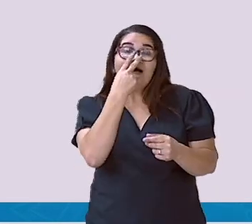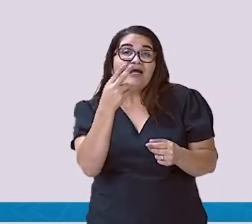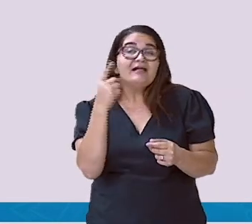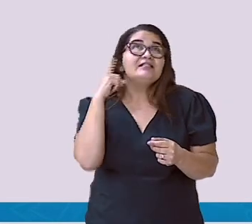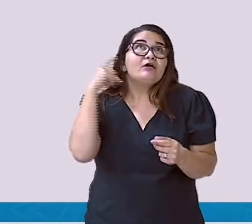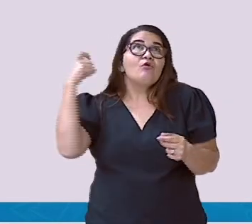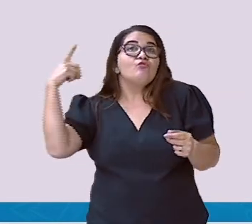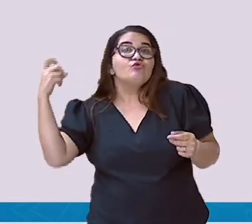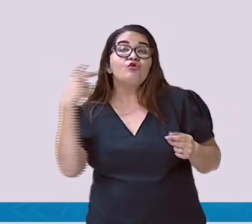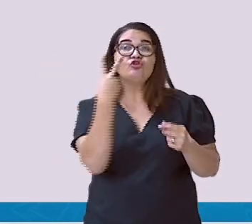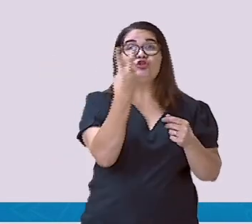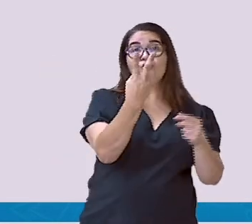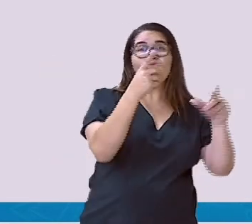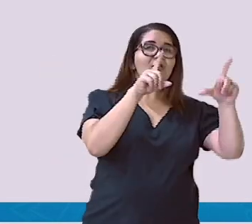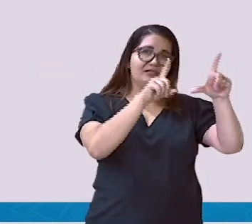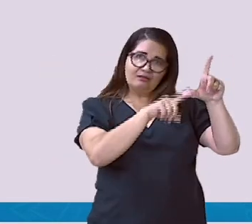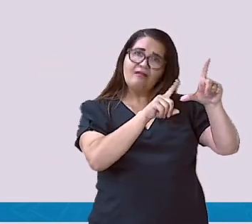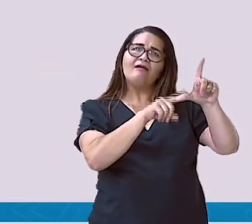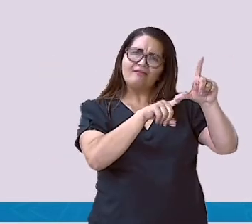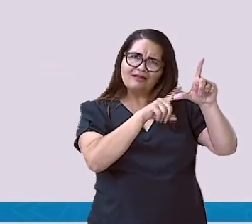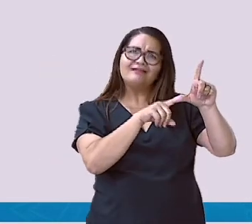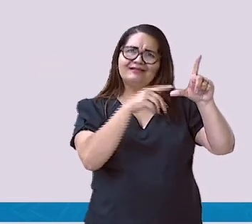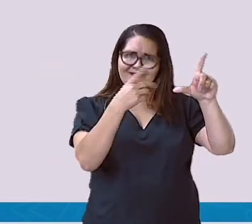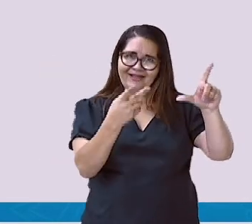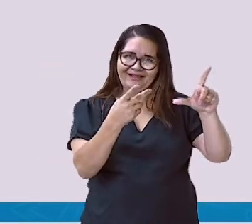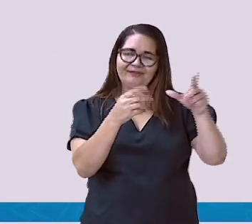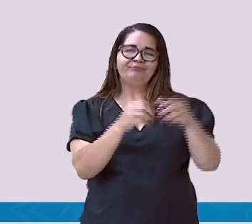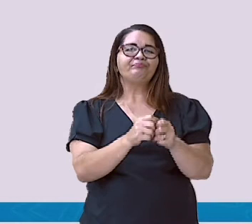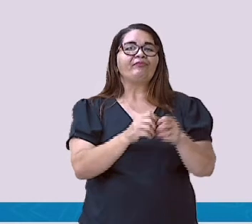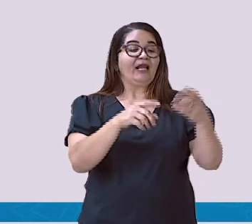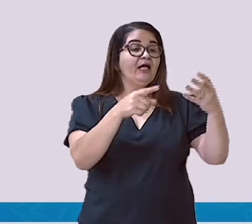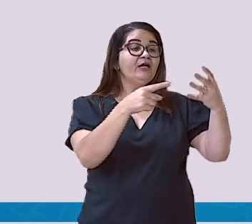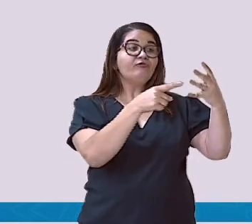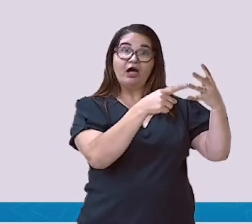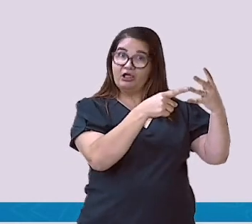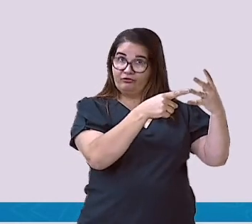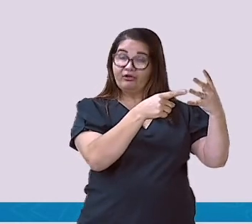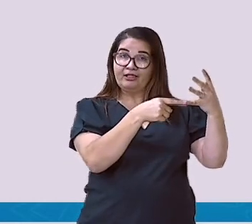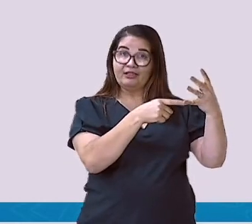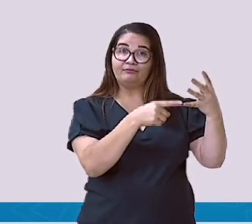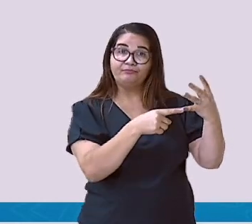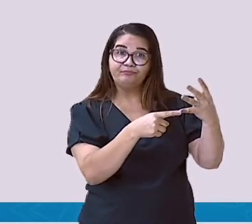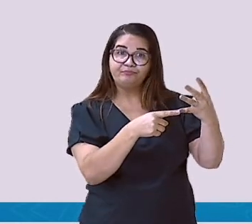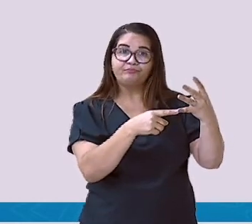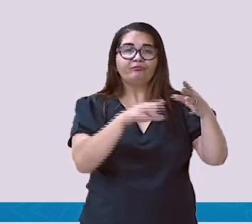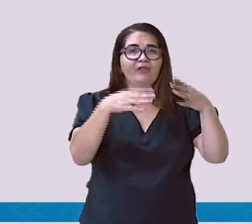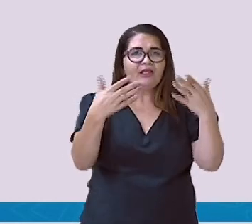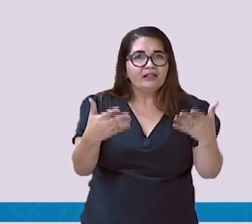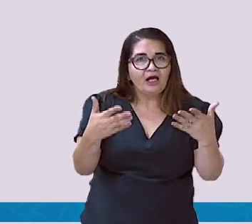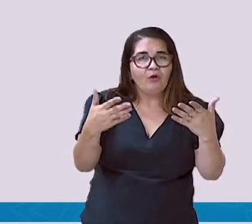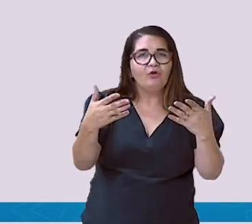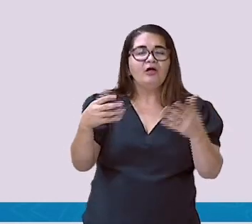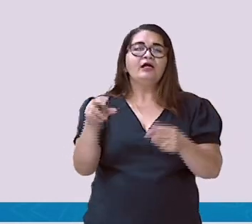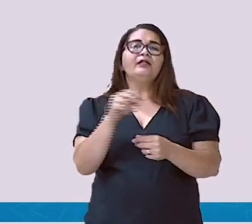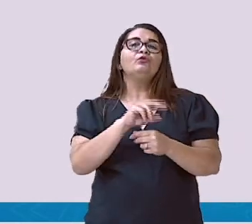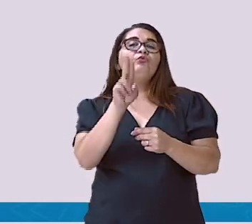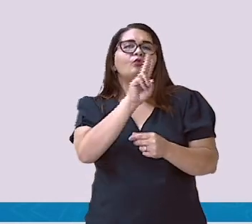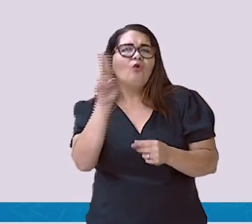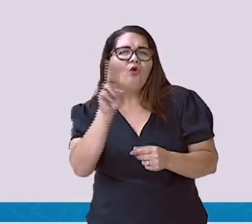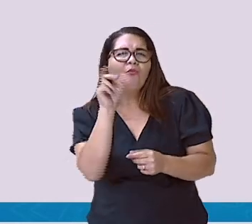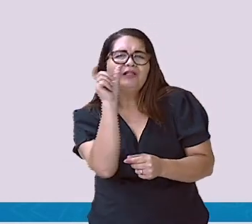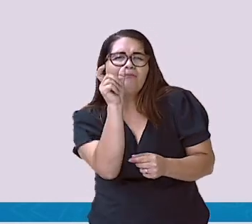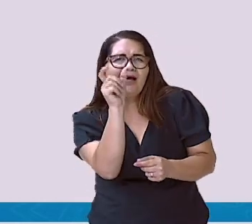X está vindo com o som de duas letras. Então, na palavra taxímetro, a quantidade